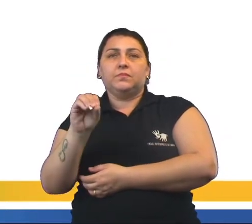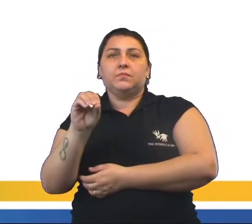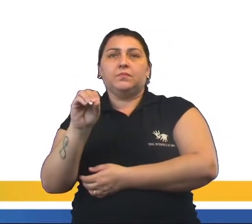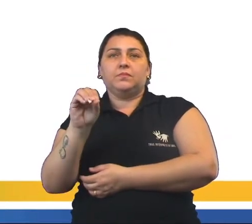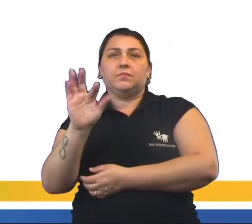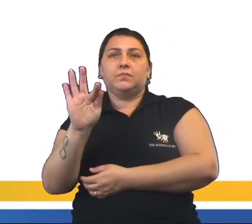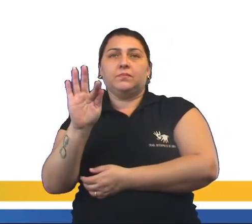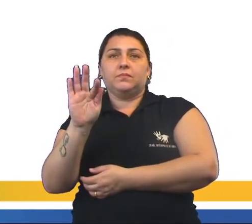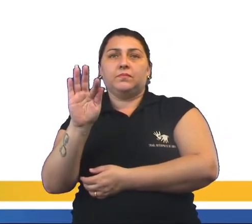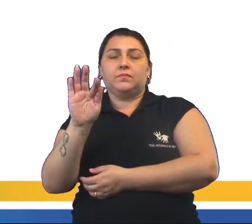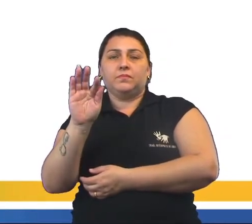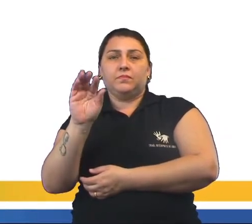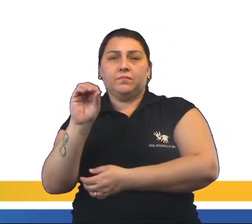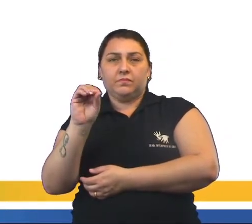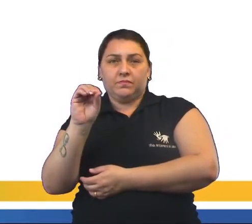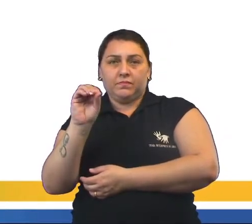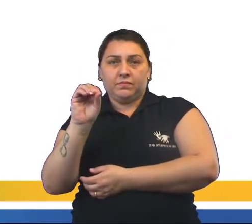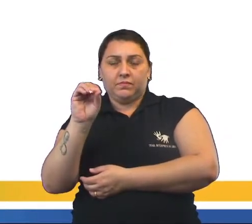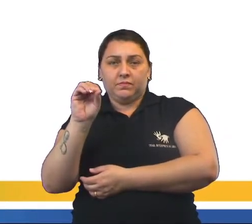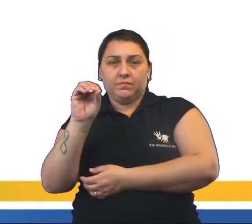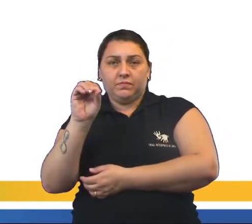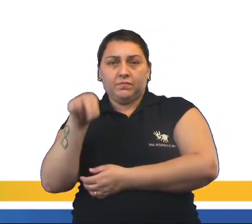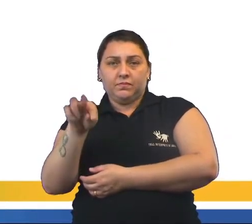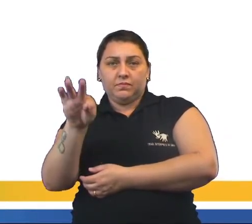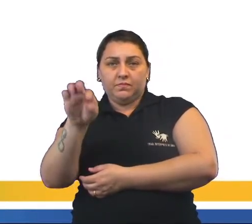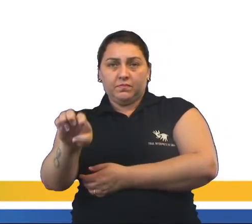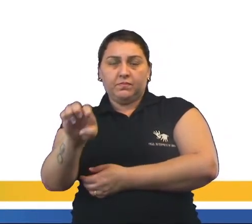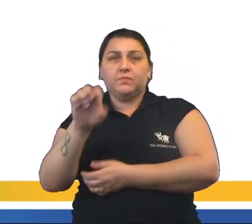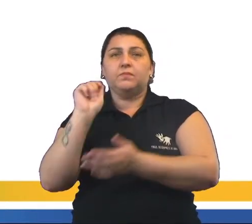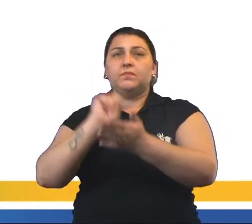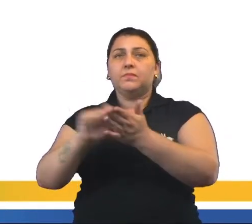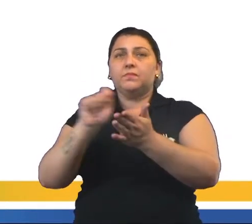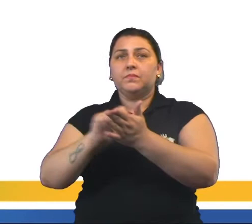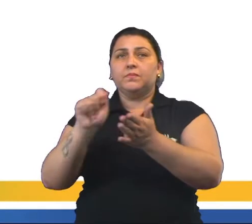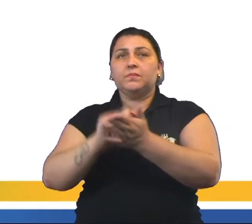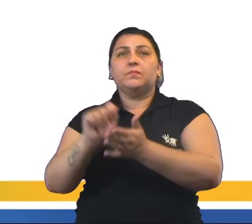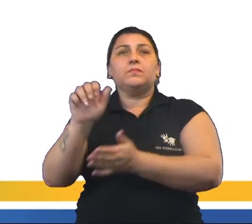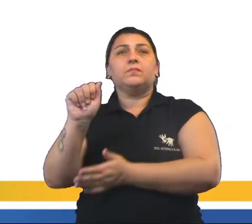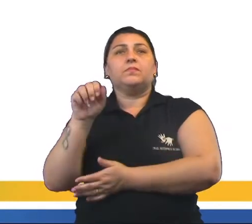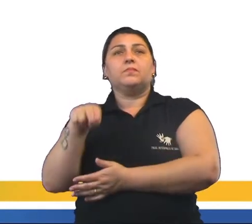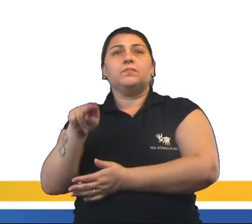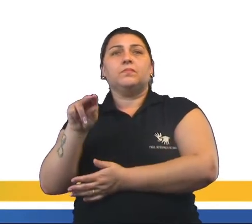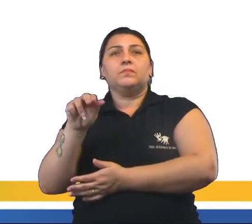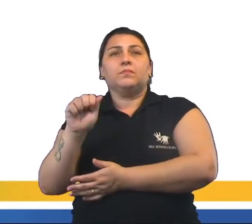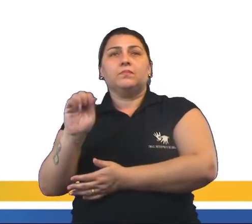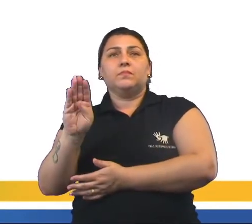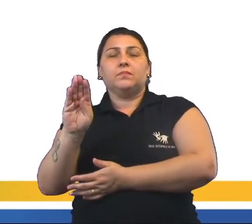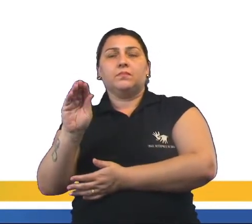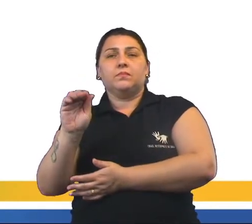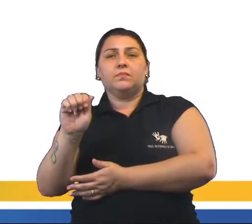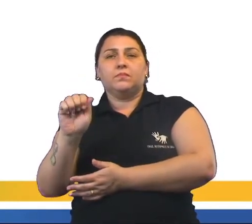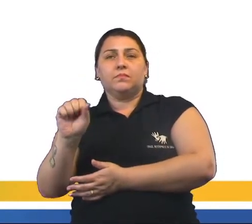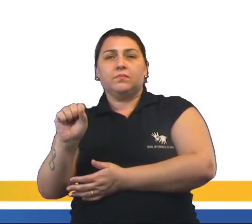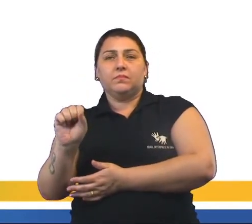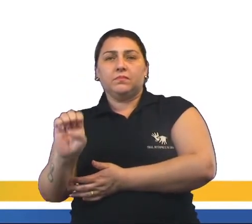é o Xenofonte, Ele que escreveu a Anabase,